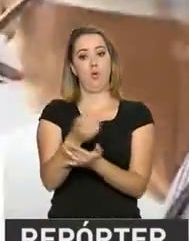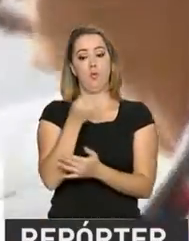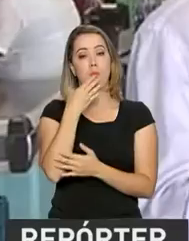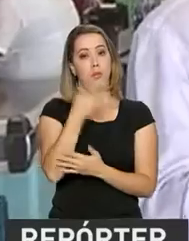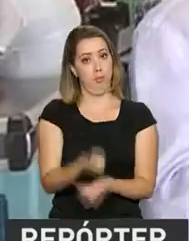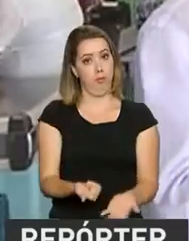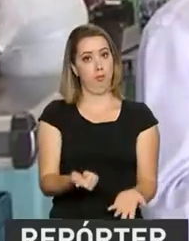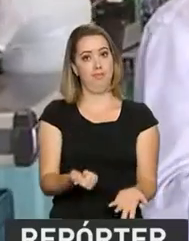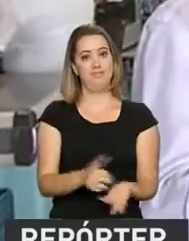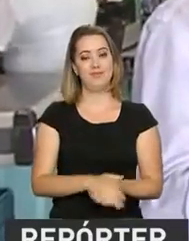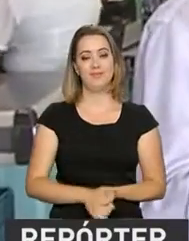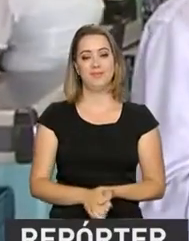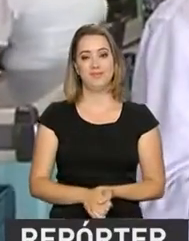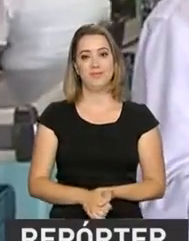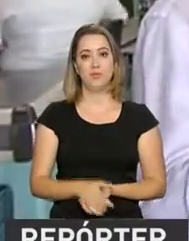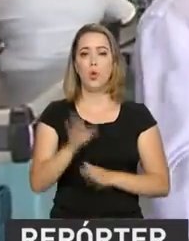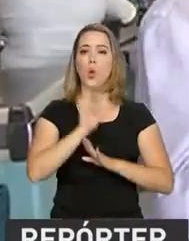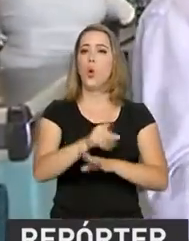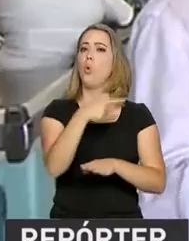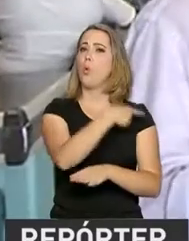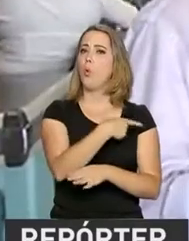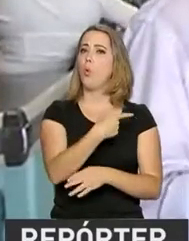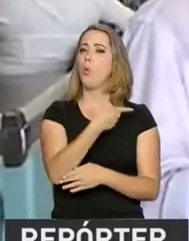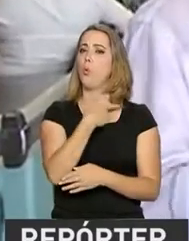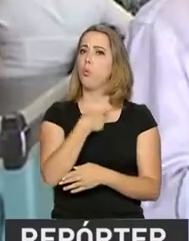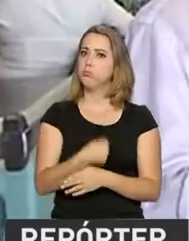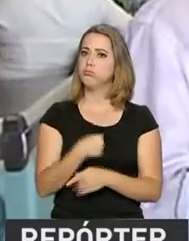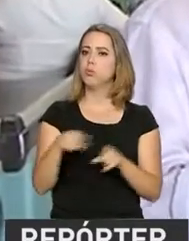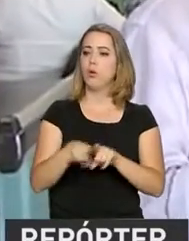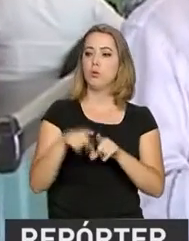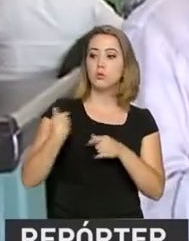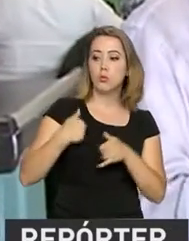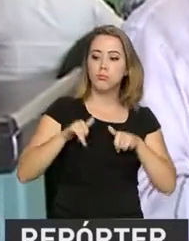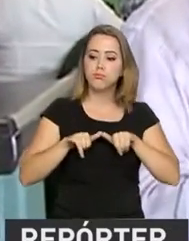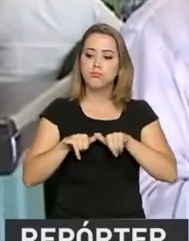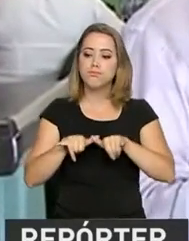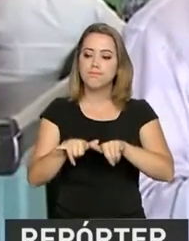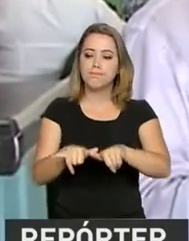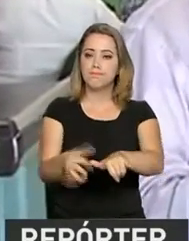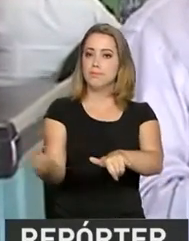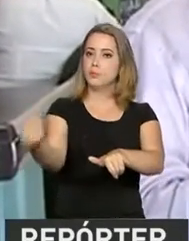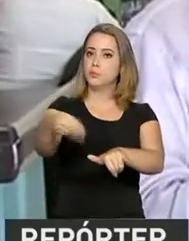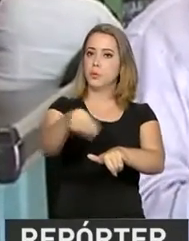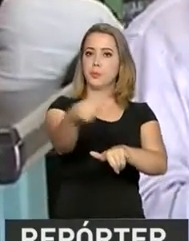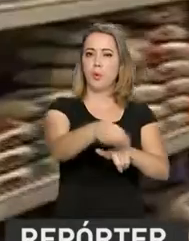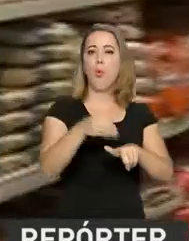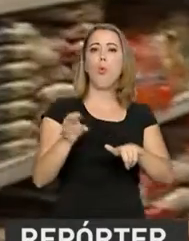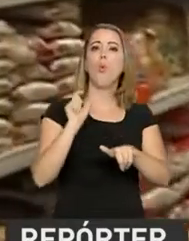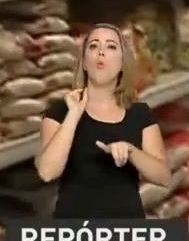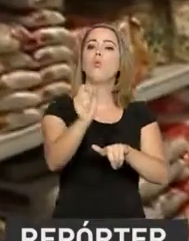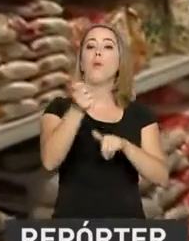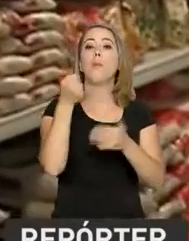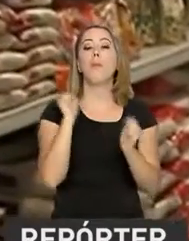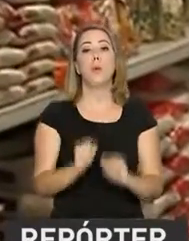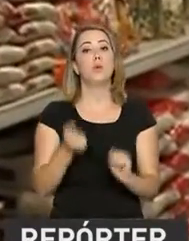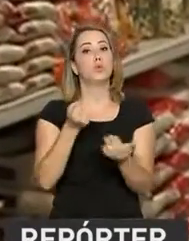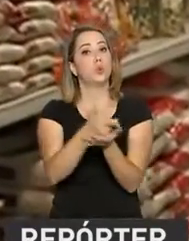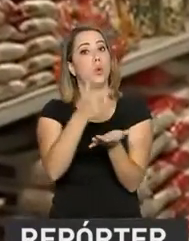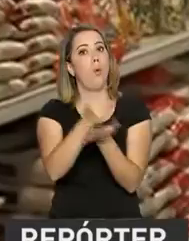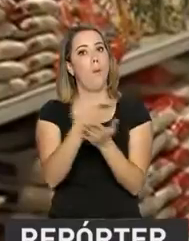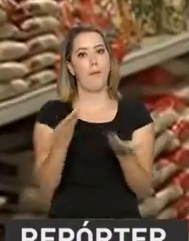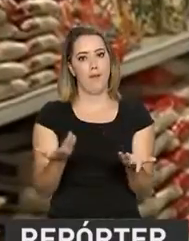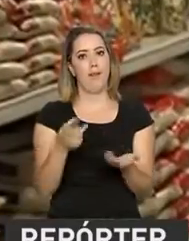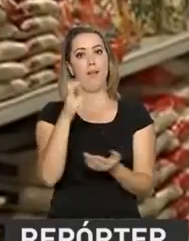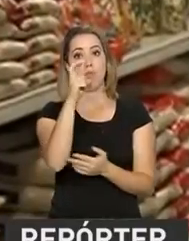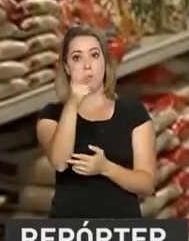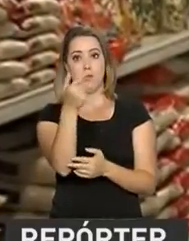com a ajuda do gerente de supermercado nós colocamos no carrinho quanto os produtos da cesta básica é possível levar a mais com